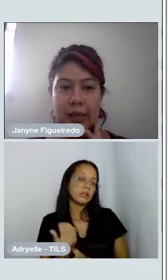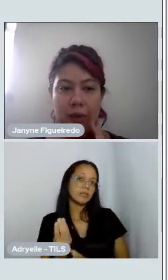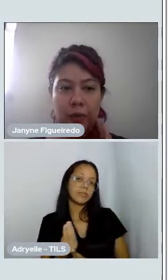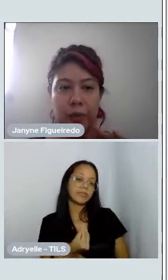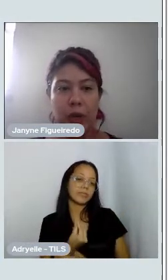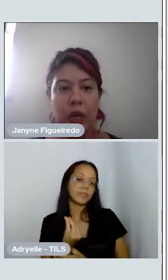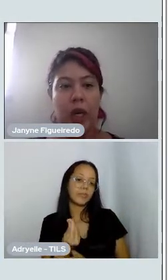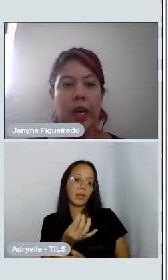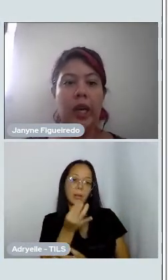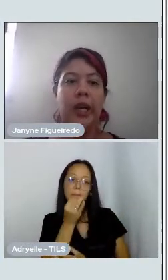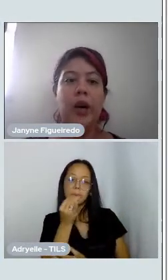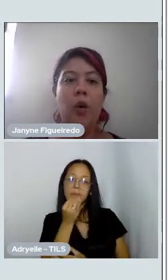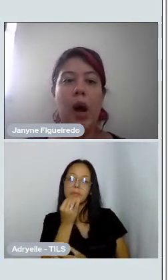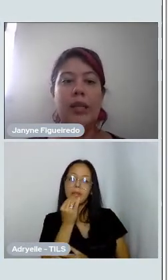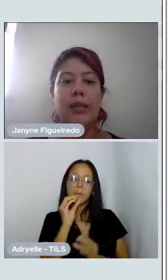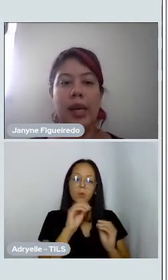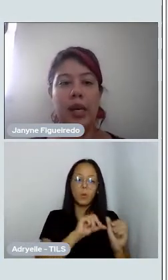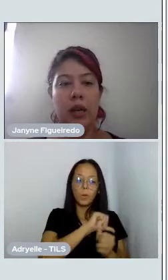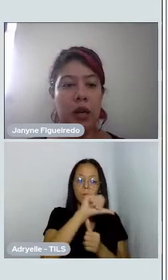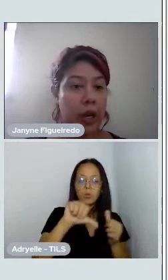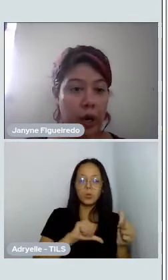de transição. Em